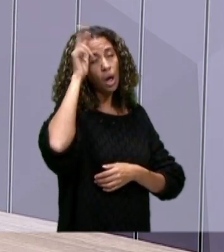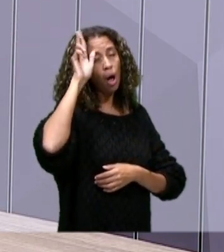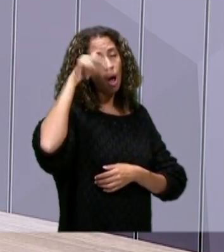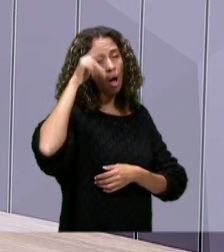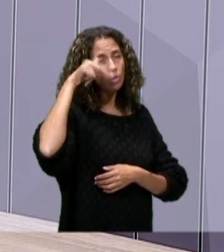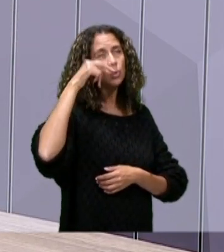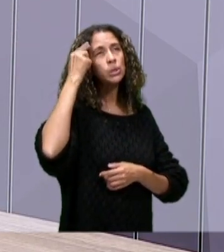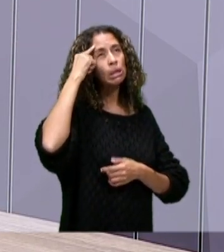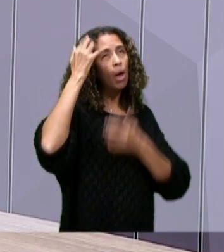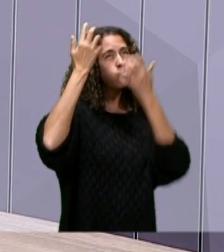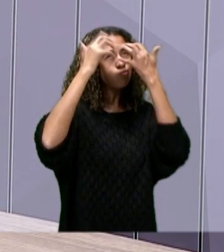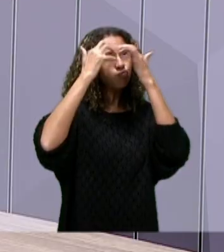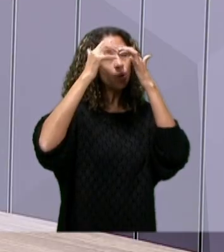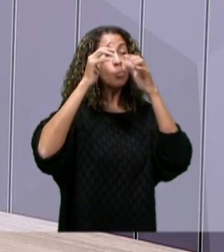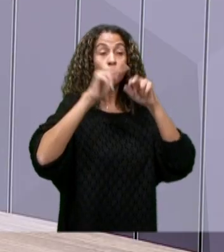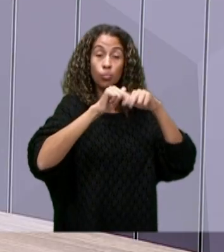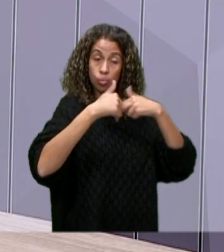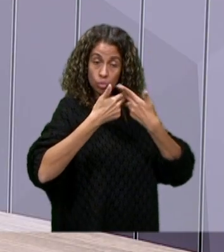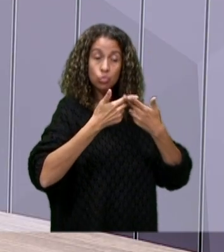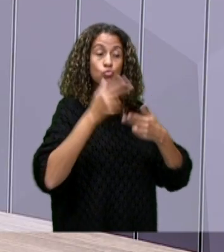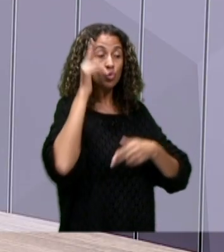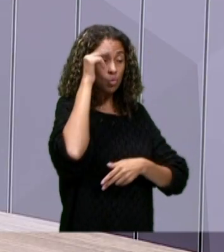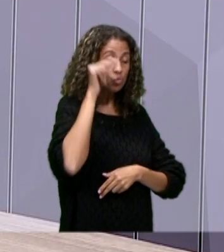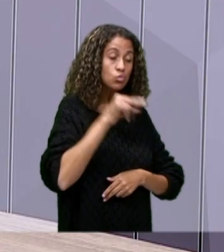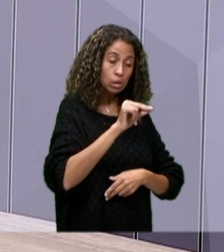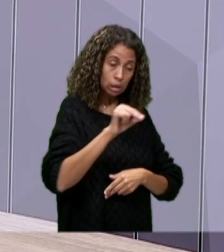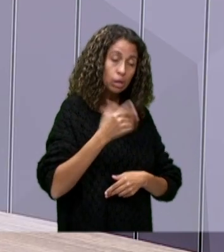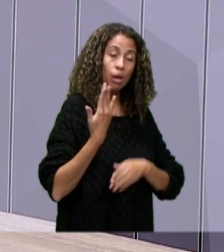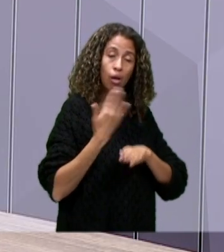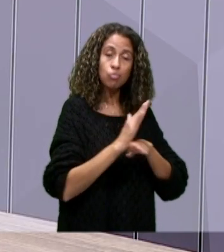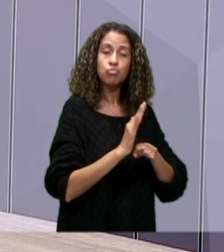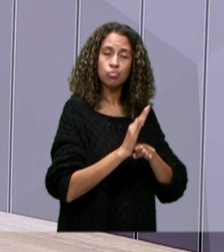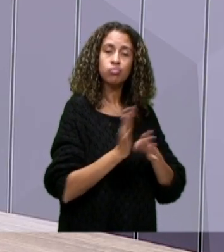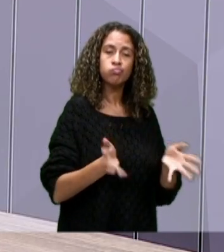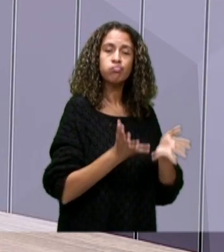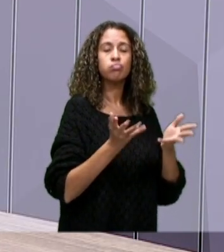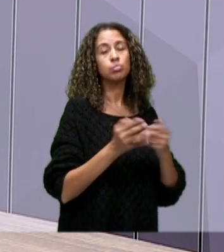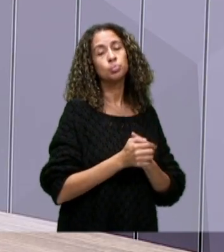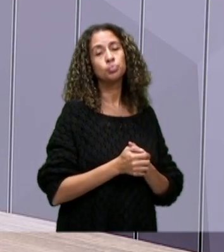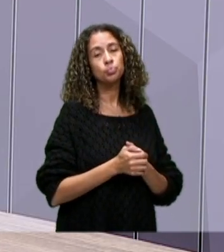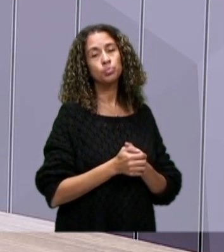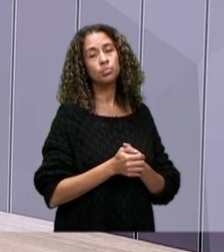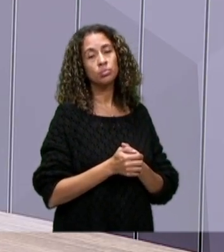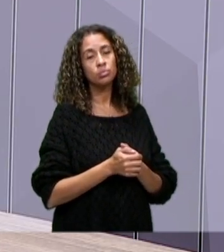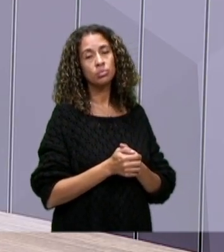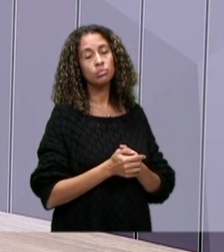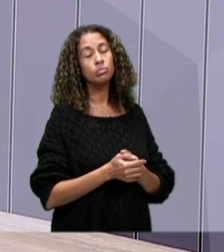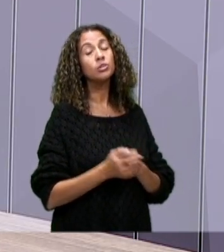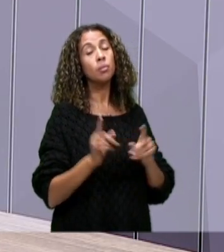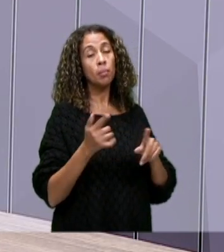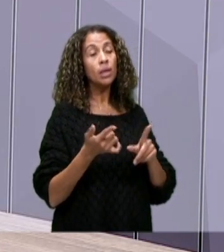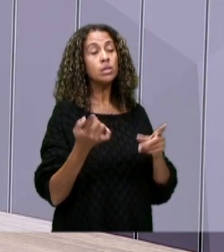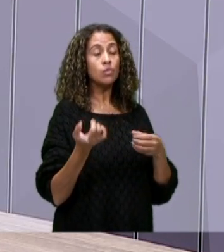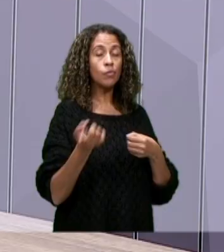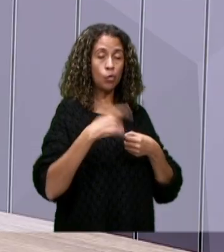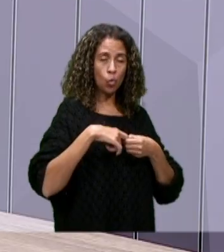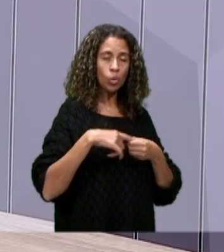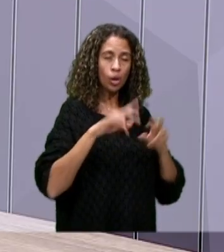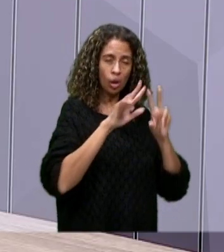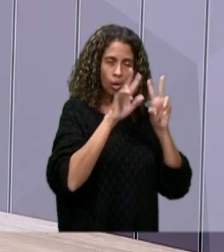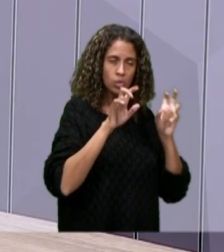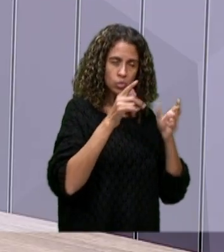Que o xadrez traz um pouco disso também, né? Sim. Mas a gente, assim, voltando ao livro, no